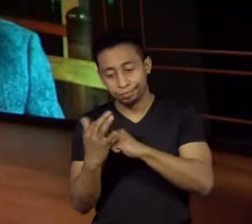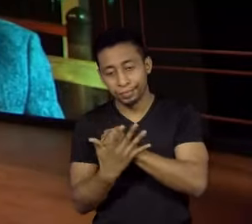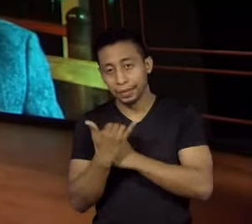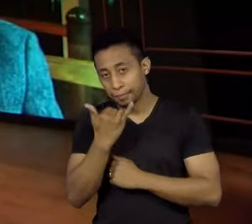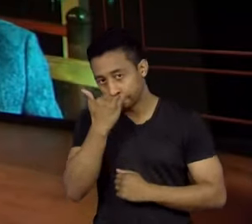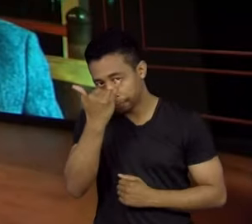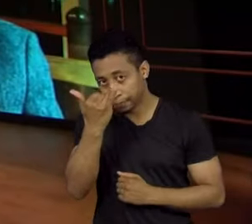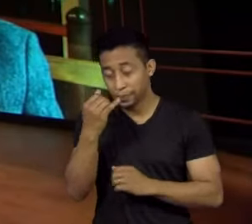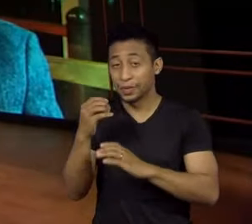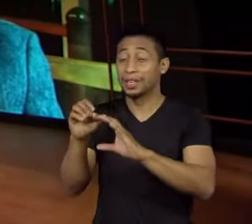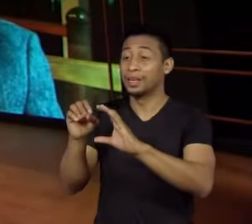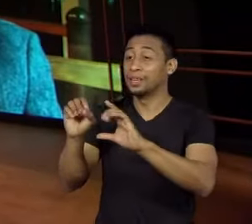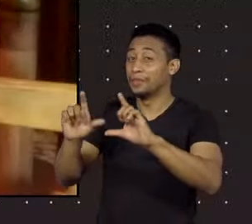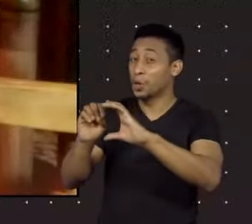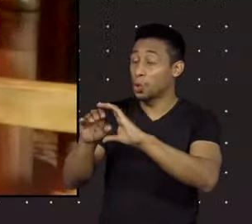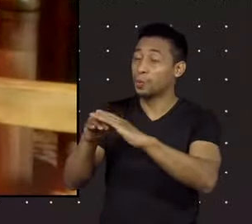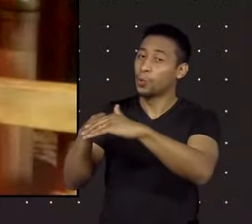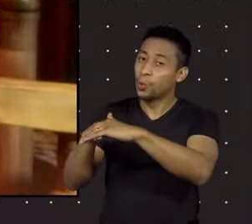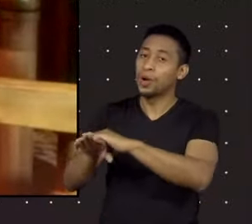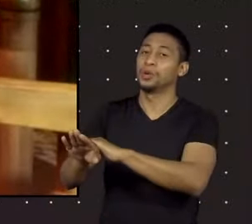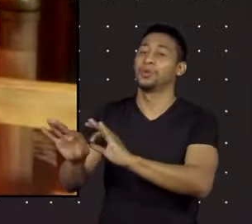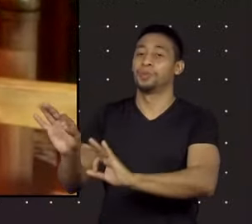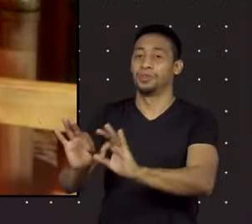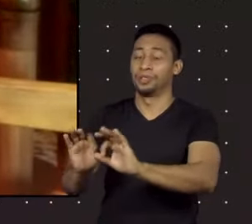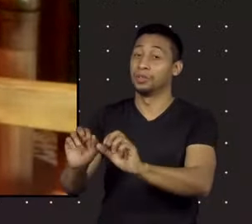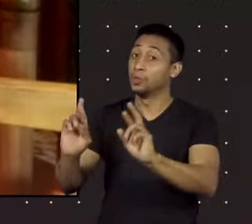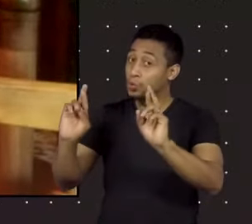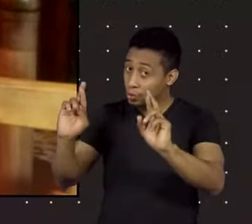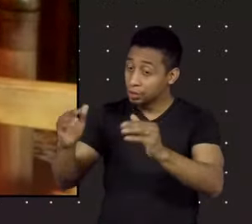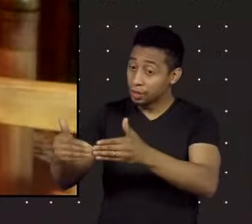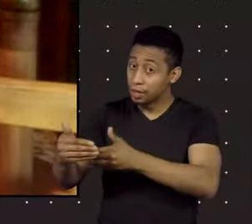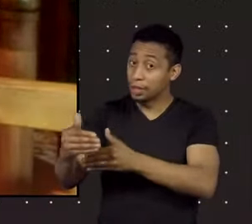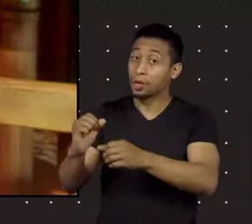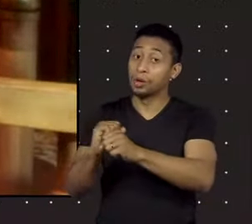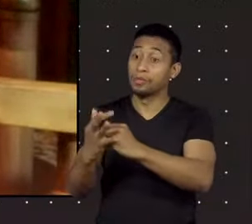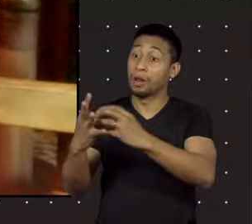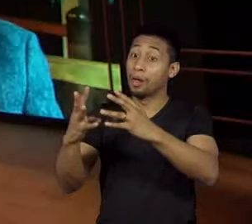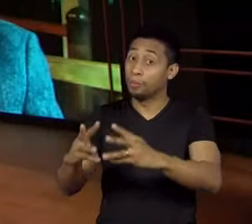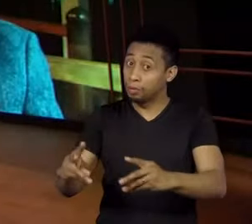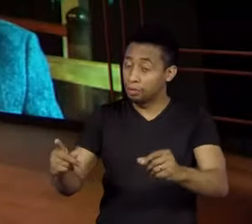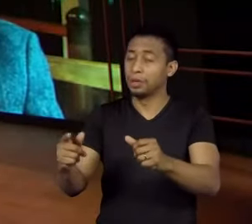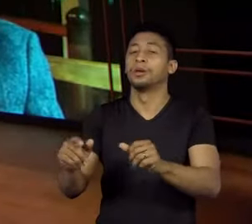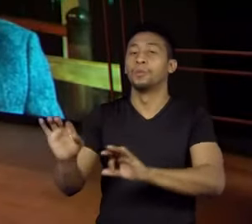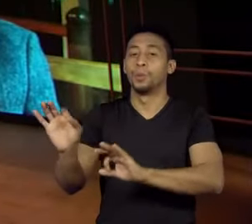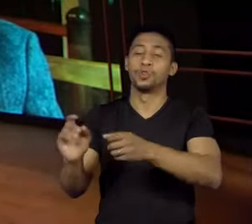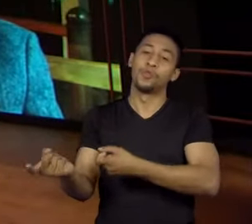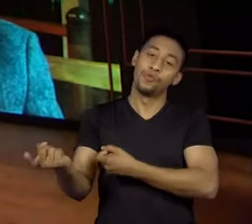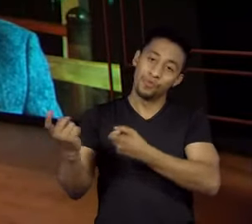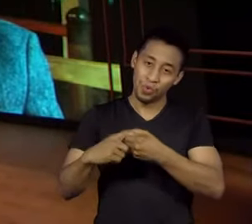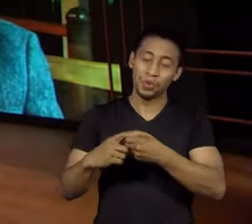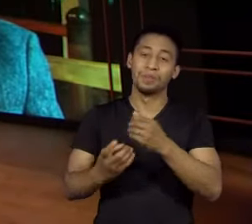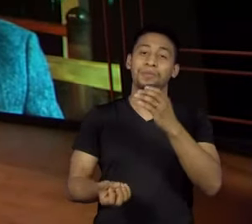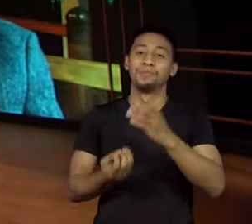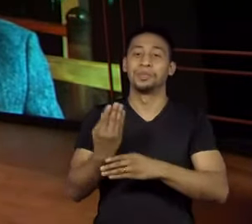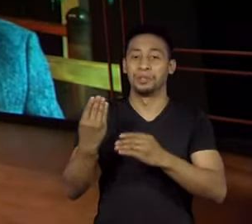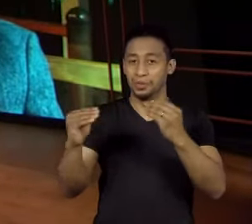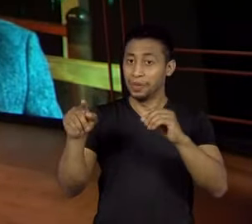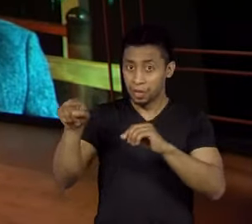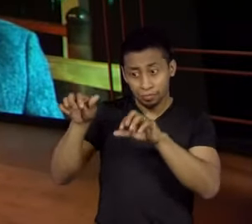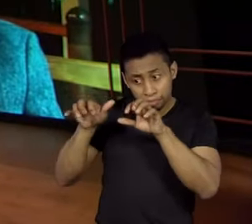lá na TV Globo. Vamos esperar que, quando passe agora tudo isso, pelo menos prometeram a ela que esse projeto vai voltar. E ela continua